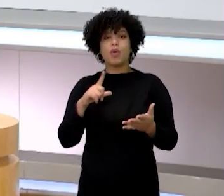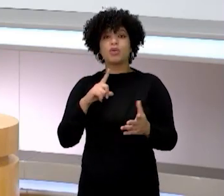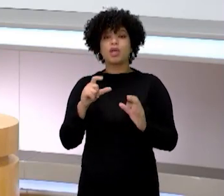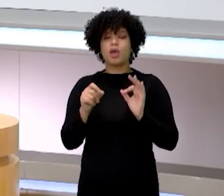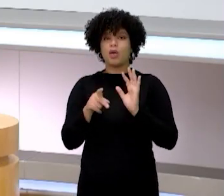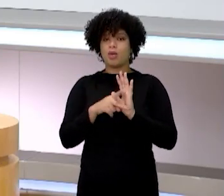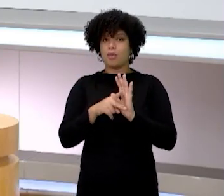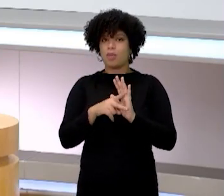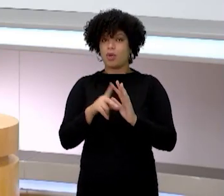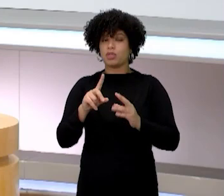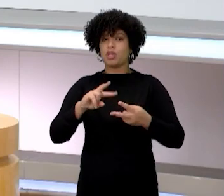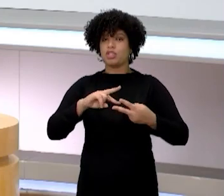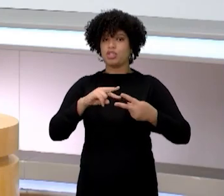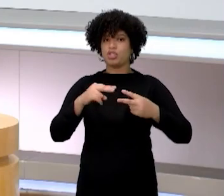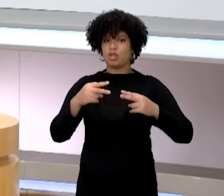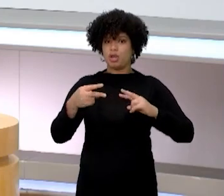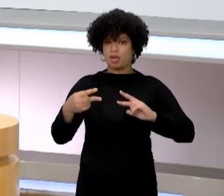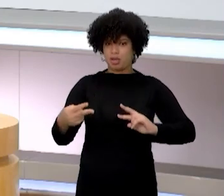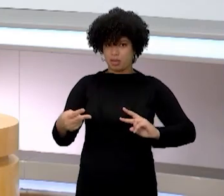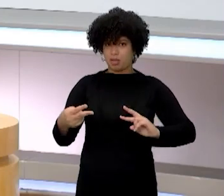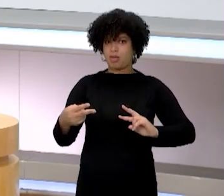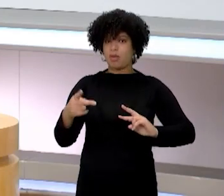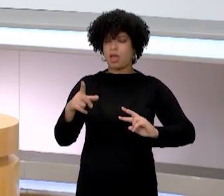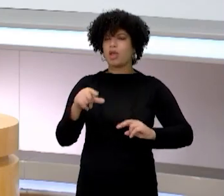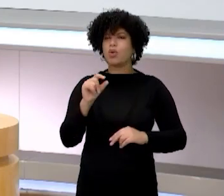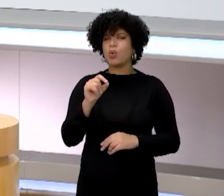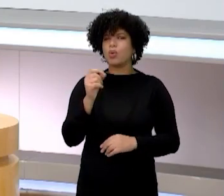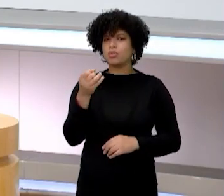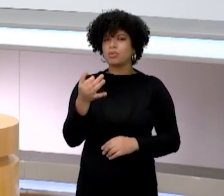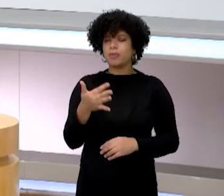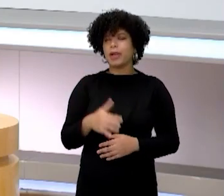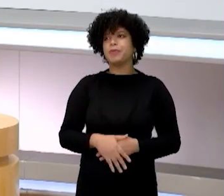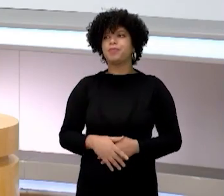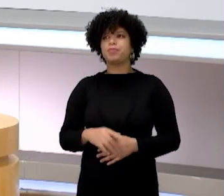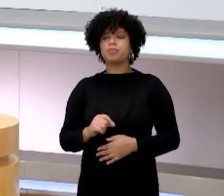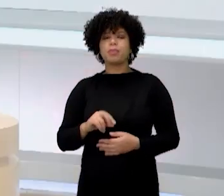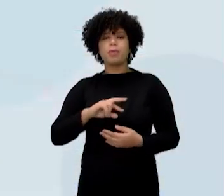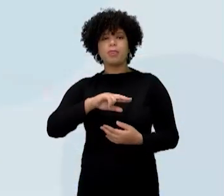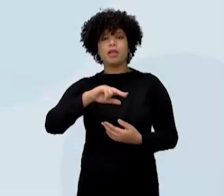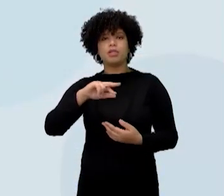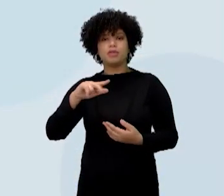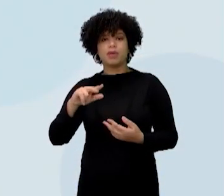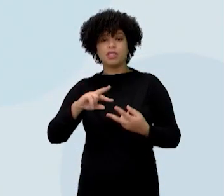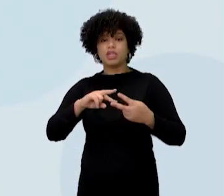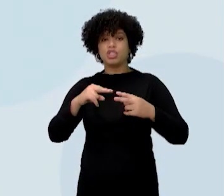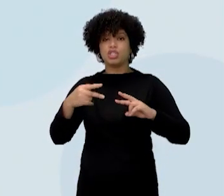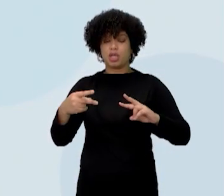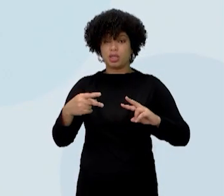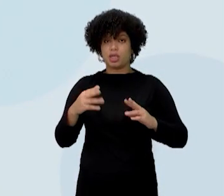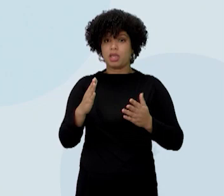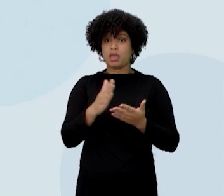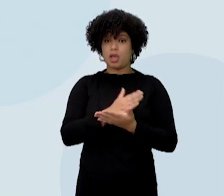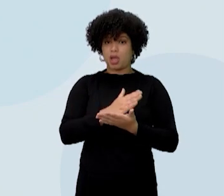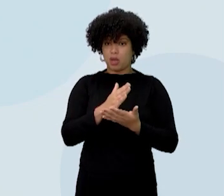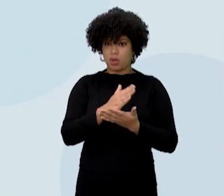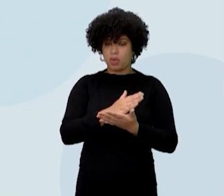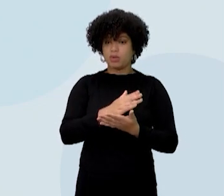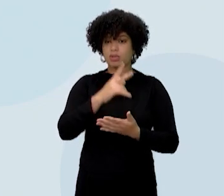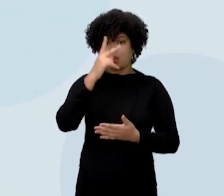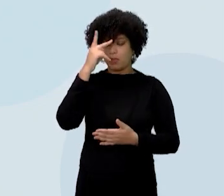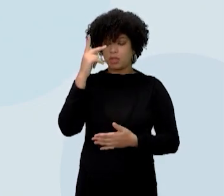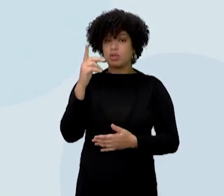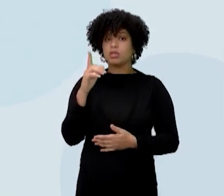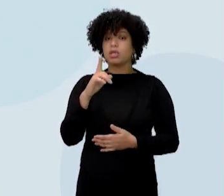terapia gênica, que seria justamente a introdução de genes em pacientes que são portadores de